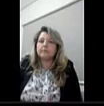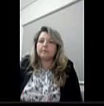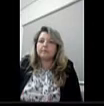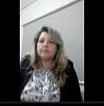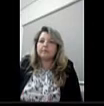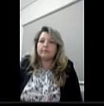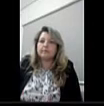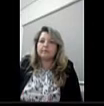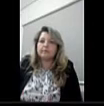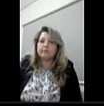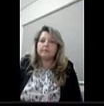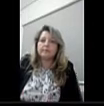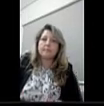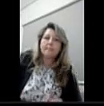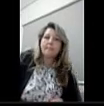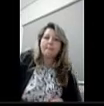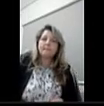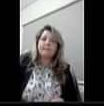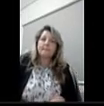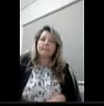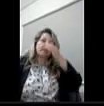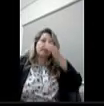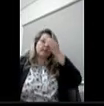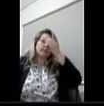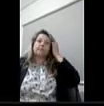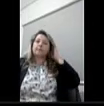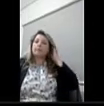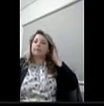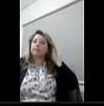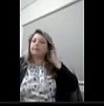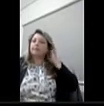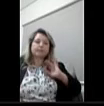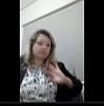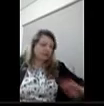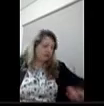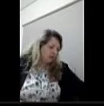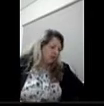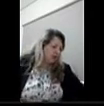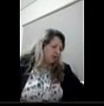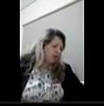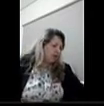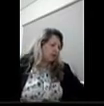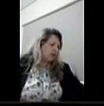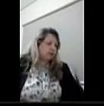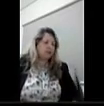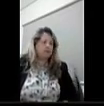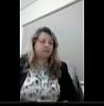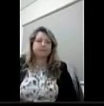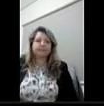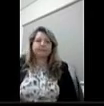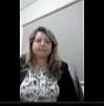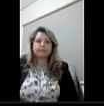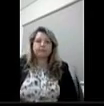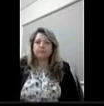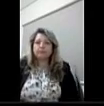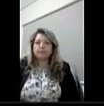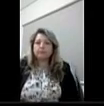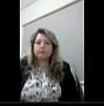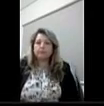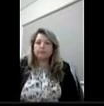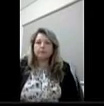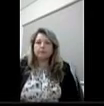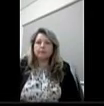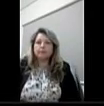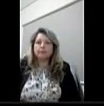na compreensão, ela pode ler em voz alta para ajudar com isso, mas se não puder separar a criança,